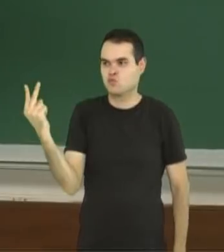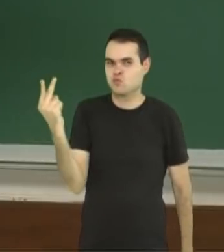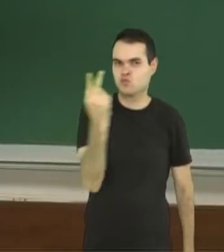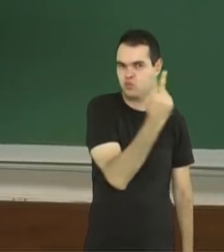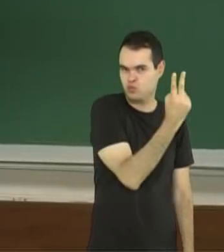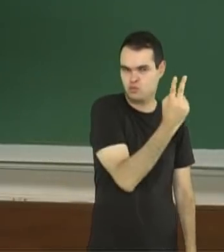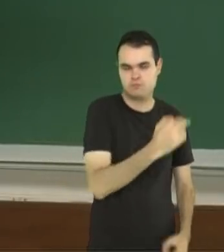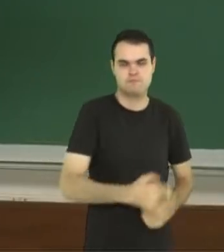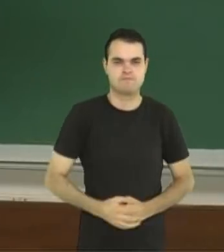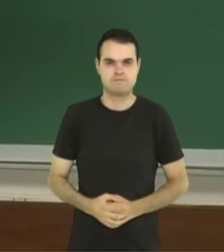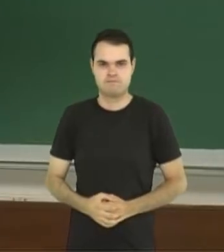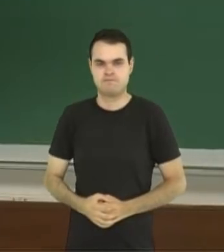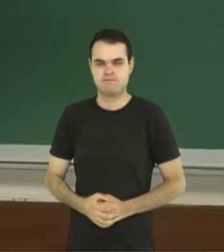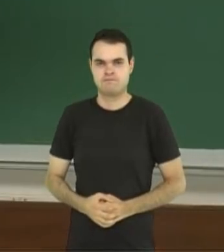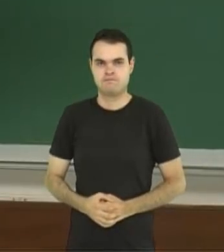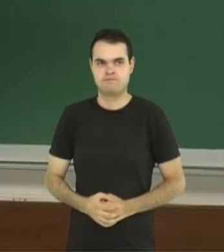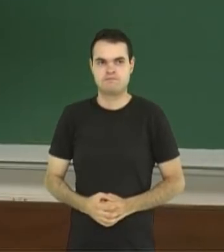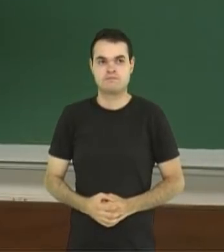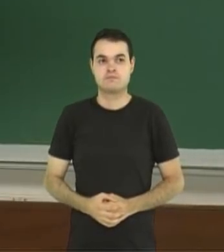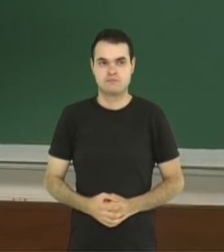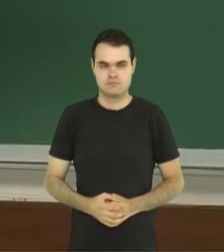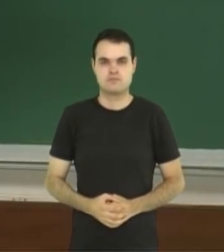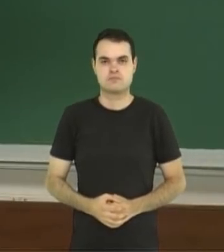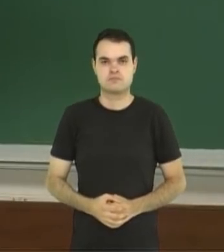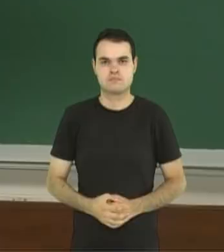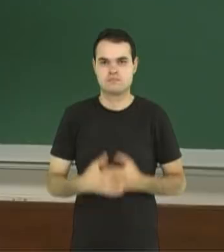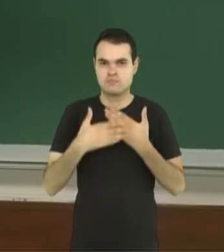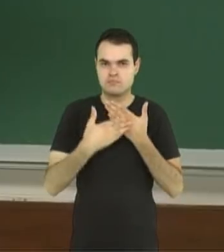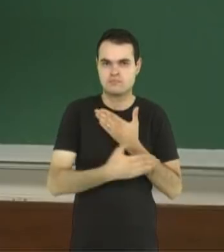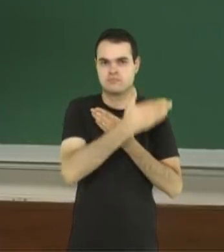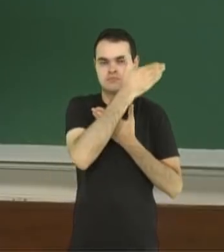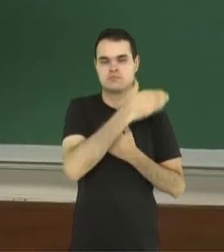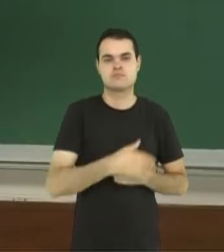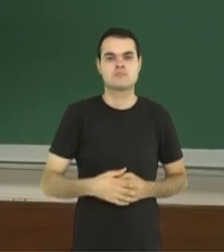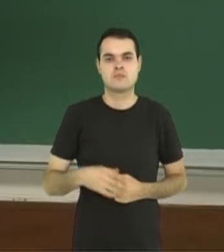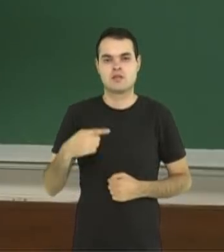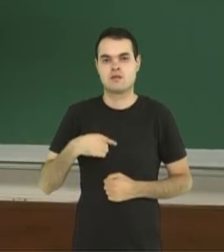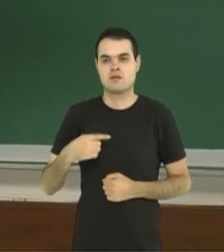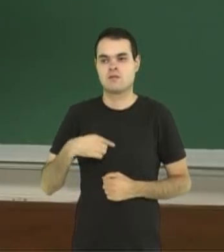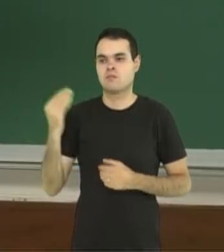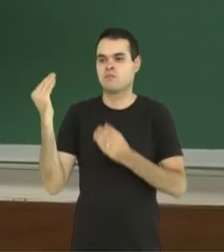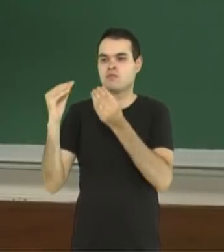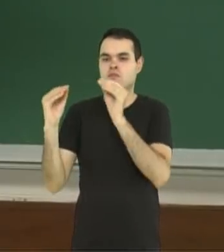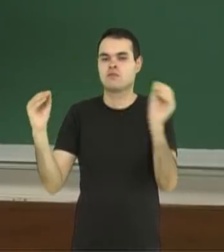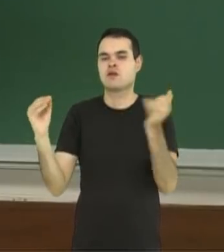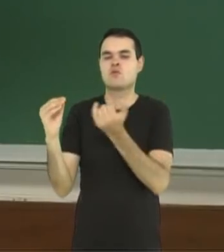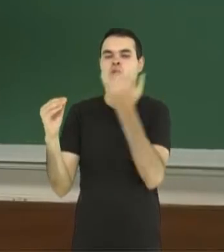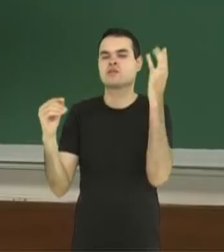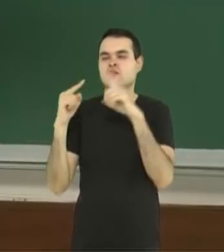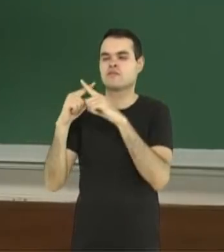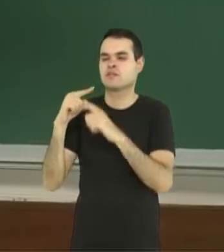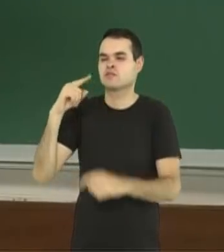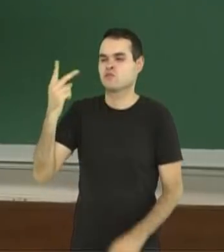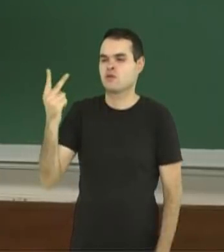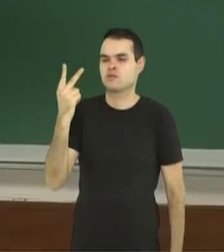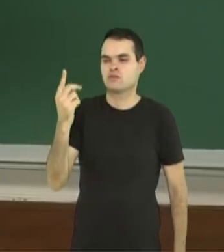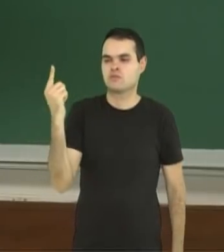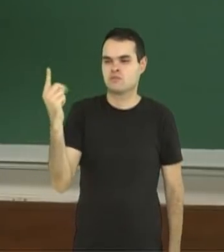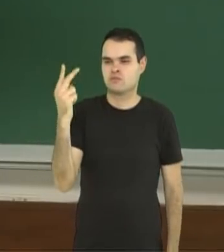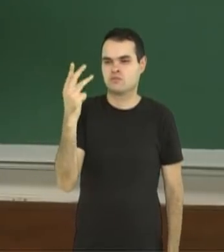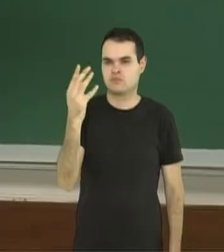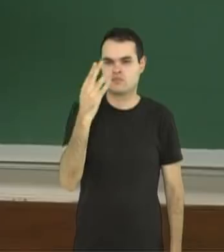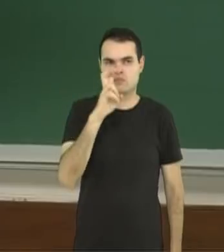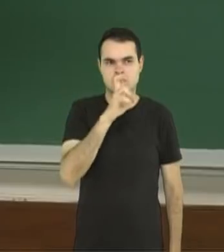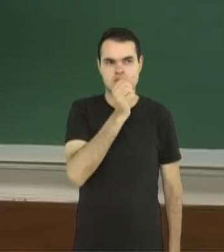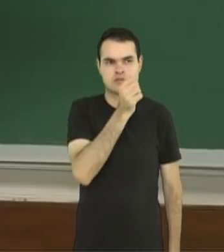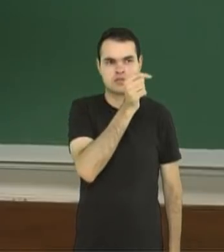mais 2, mais 2, mais 2, mais 2 e assim vai. Né? Então, eu estou adicionando 2 quantas vezes aqui? Então, lá, 1, 2, 3,